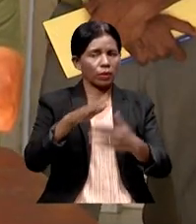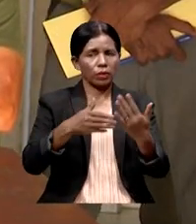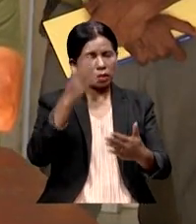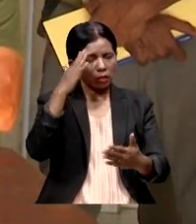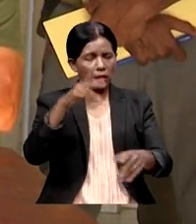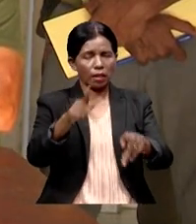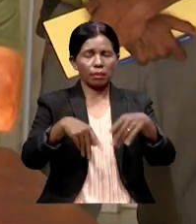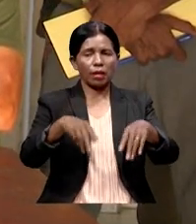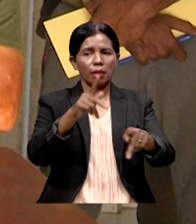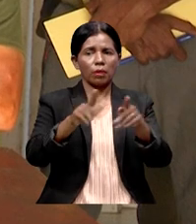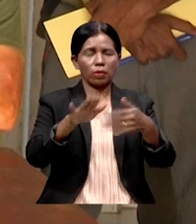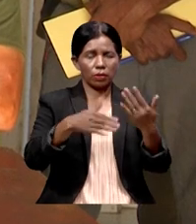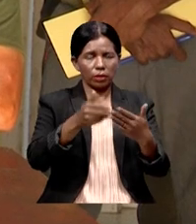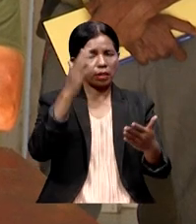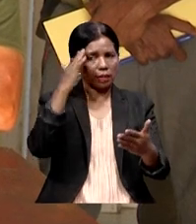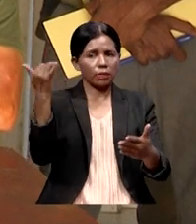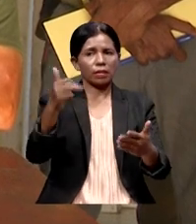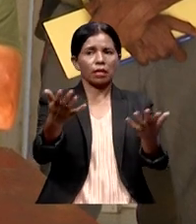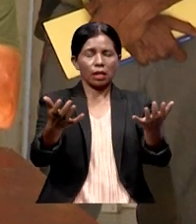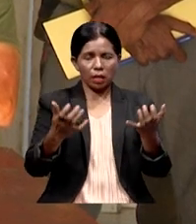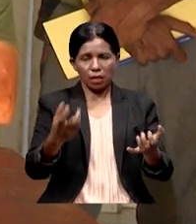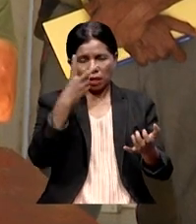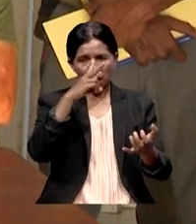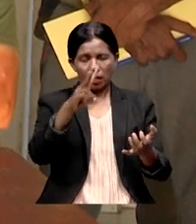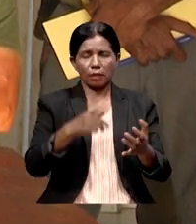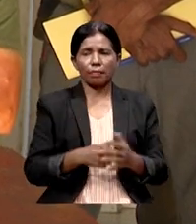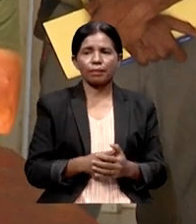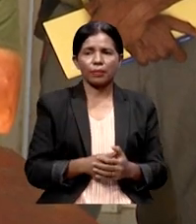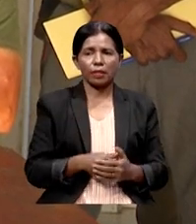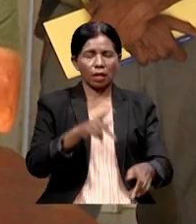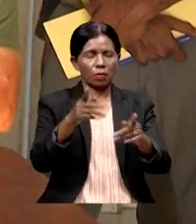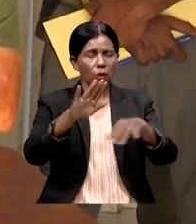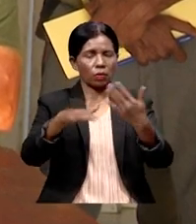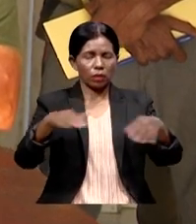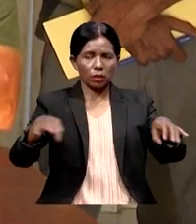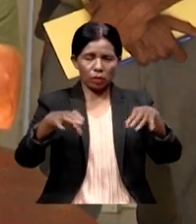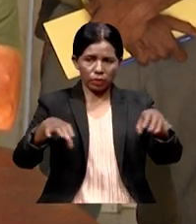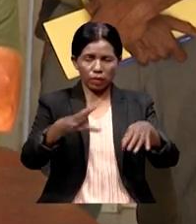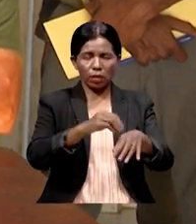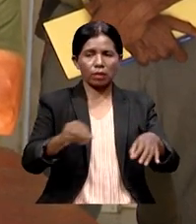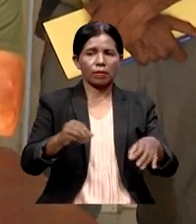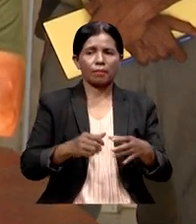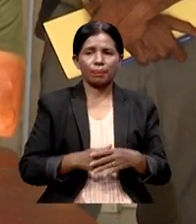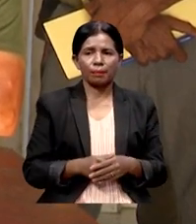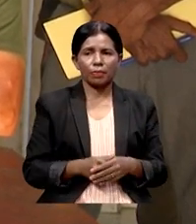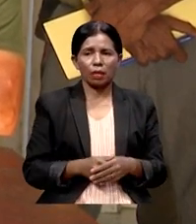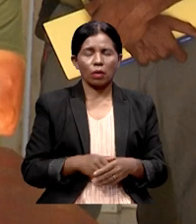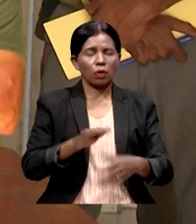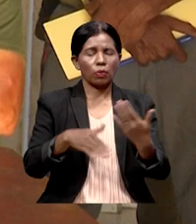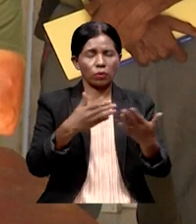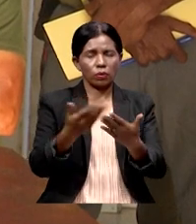benadores so kumdar sirana hatena na sir hakara kredit superior sir servisu u isto merkar di servisu potu tine